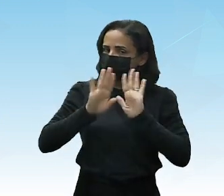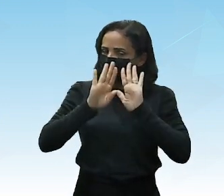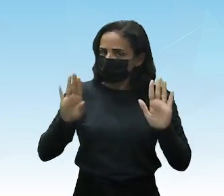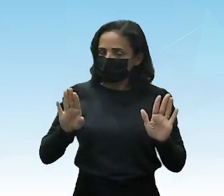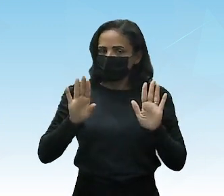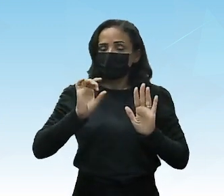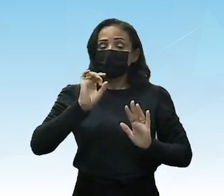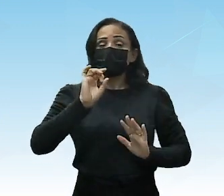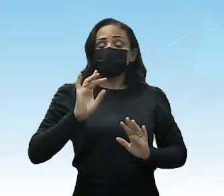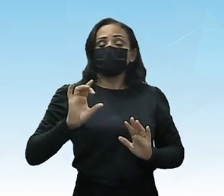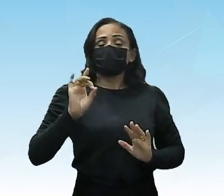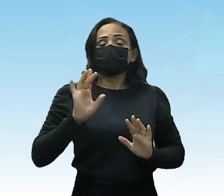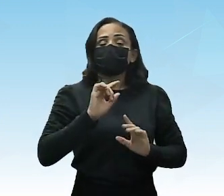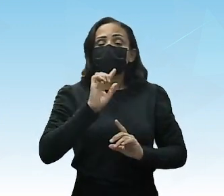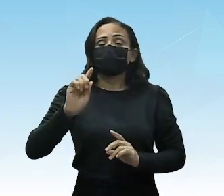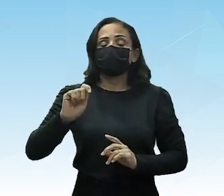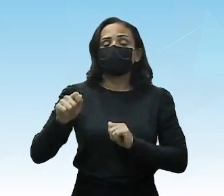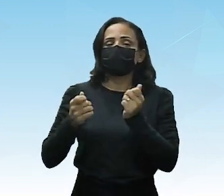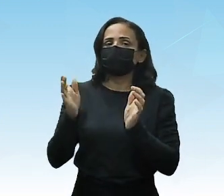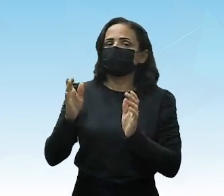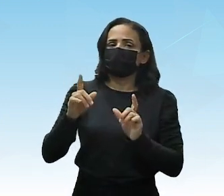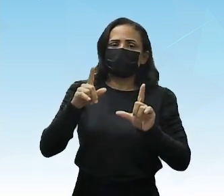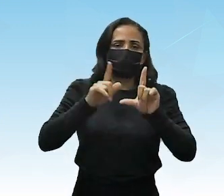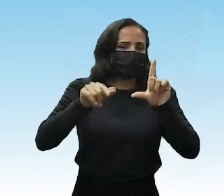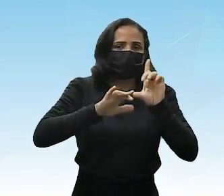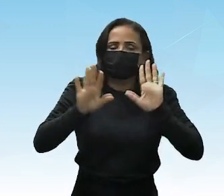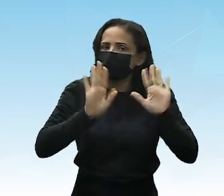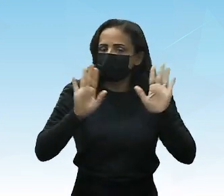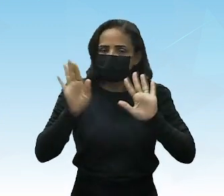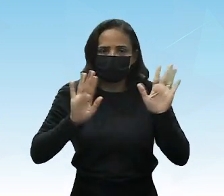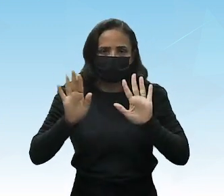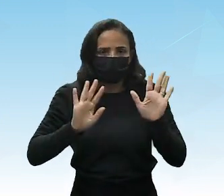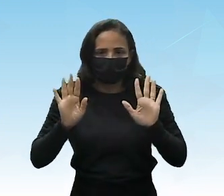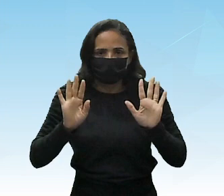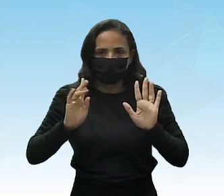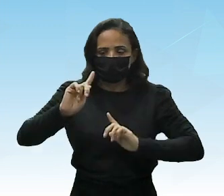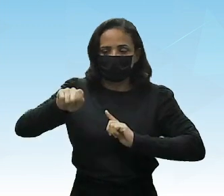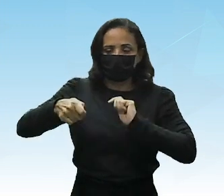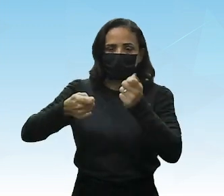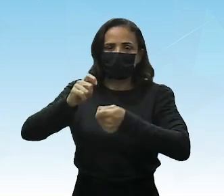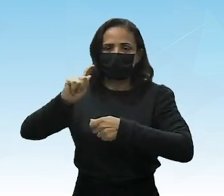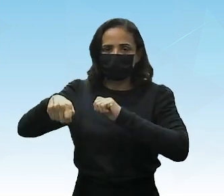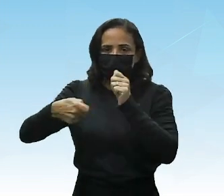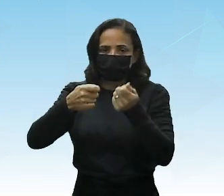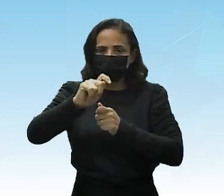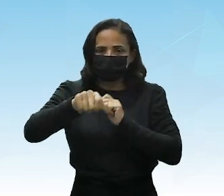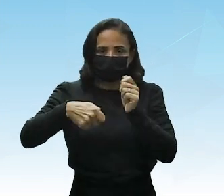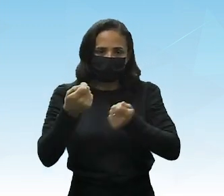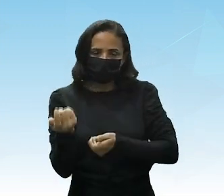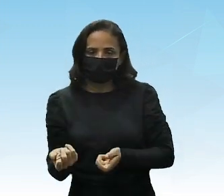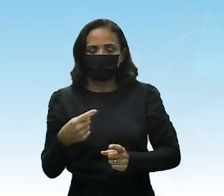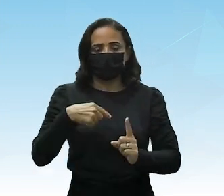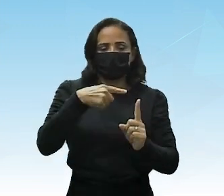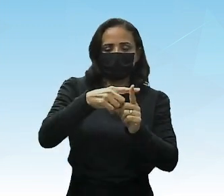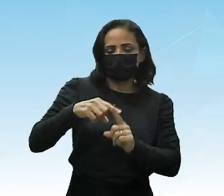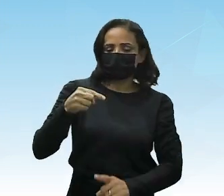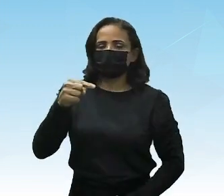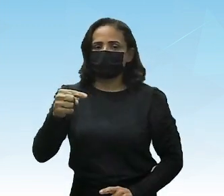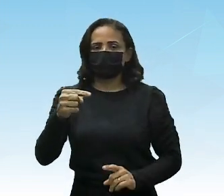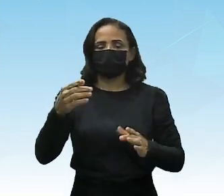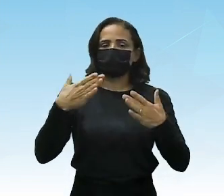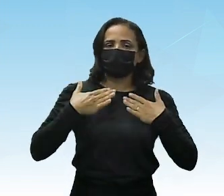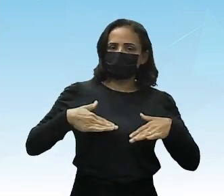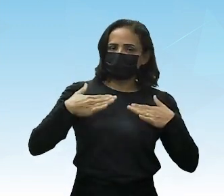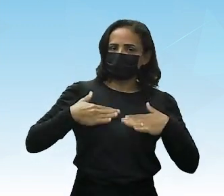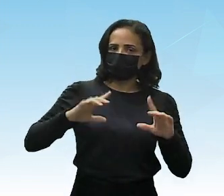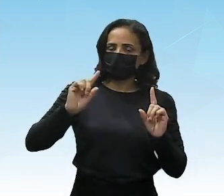letrinhas. Não tem nada a ver com a letrinha. Só tem a ver com um sinal. Não tem a ver nada com a